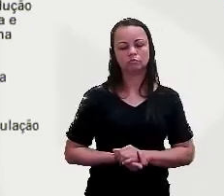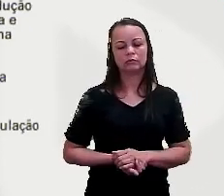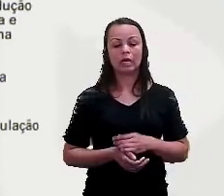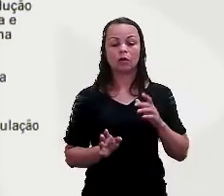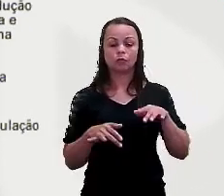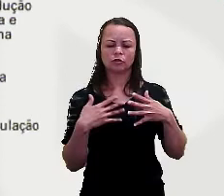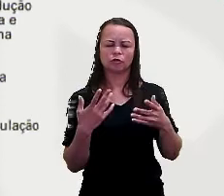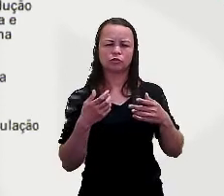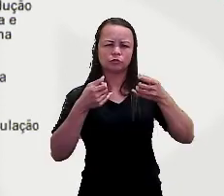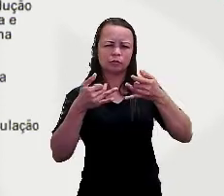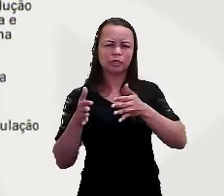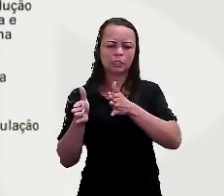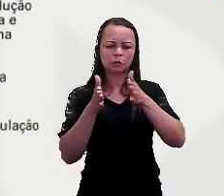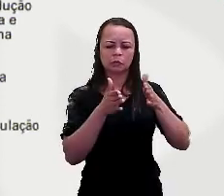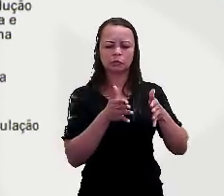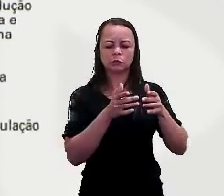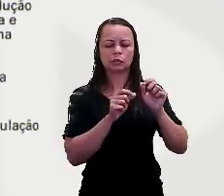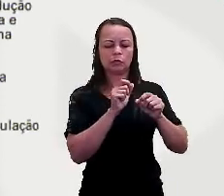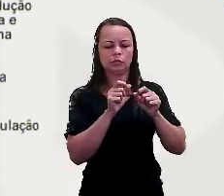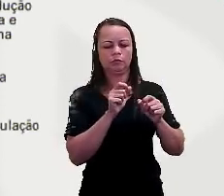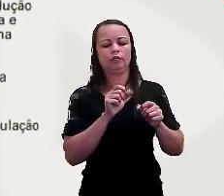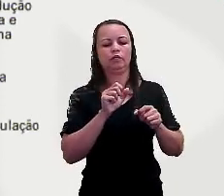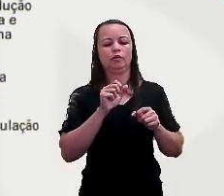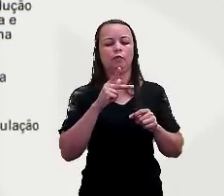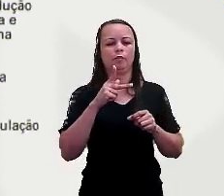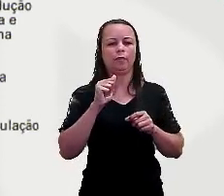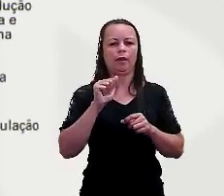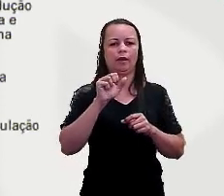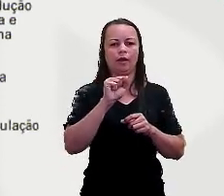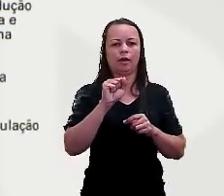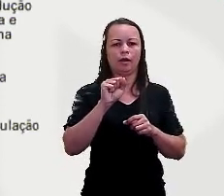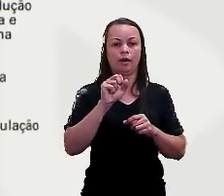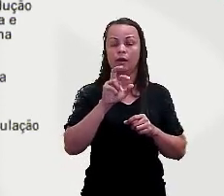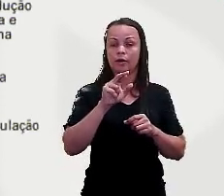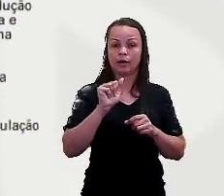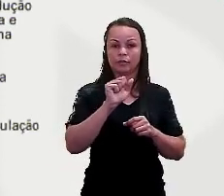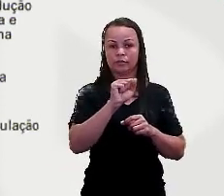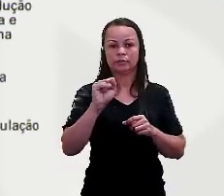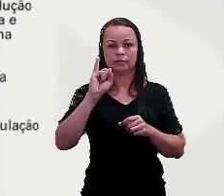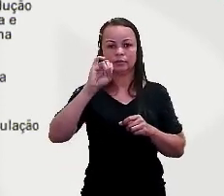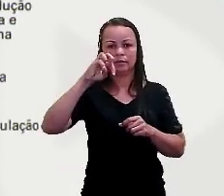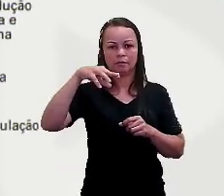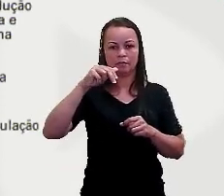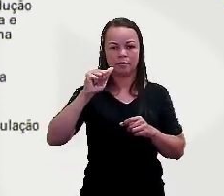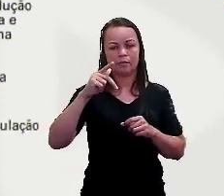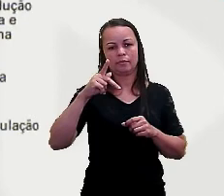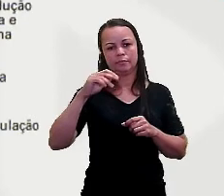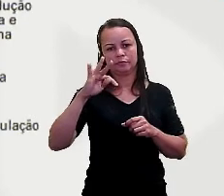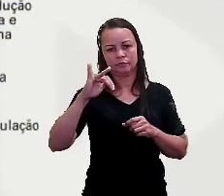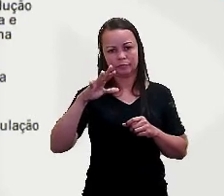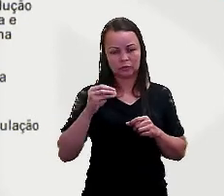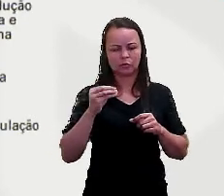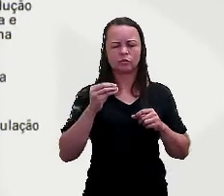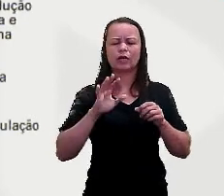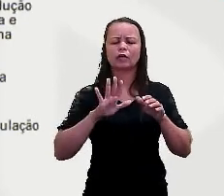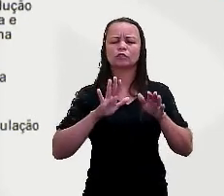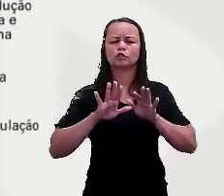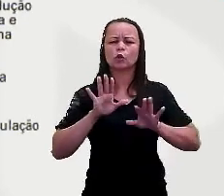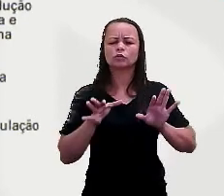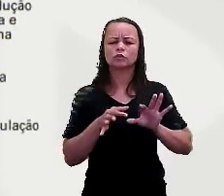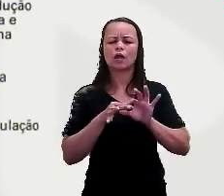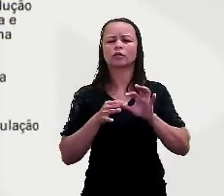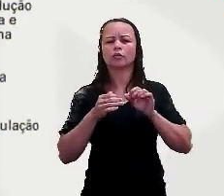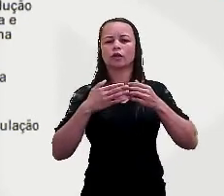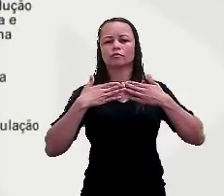Não tem a ver também com a nossa vontade? Não, não tem a ver com a nossa vontade. Mas a gente percebe nitidamente que está associado a momentos de calmaria,